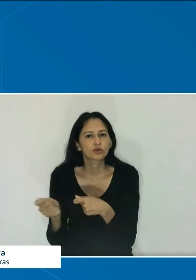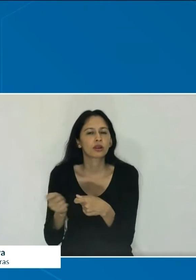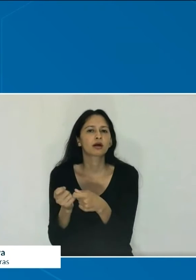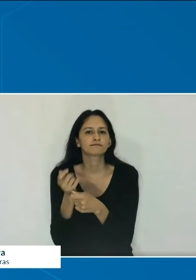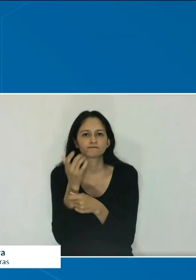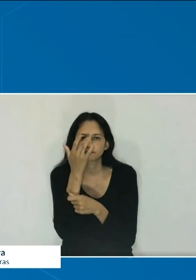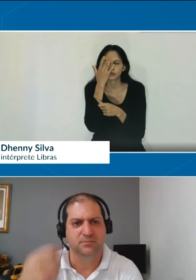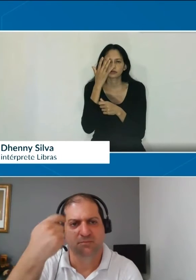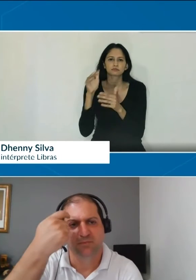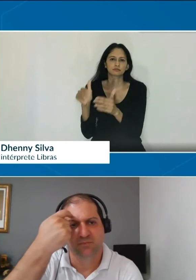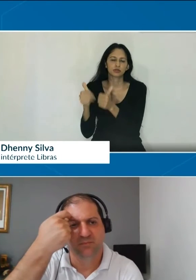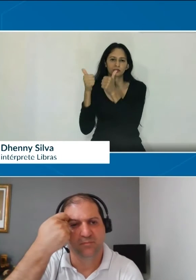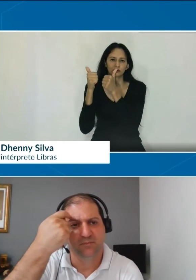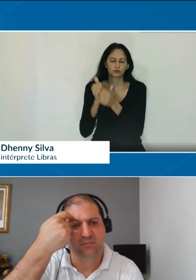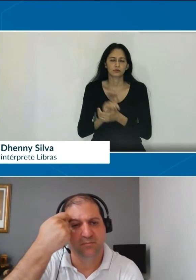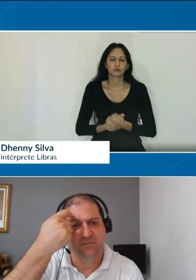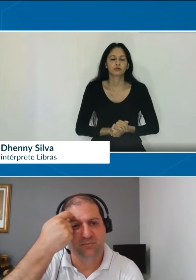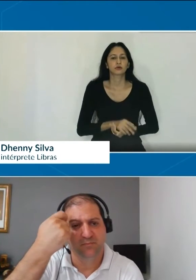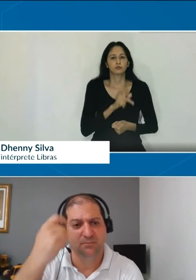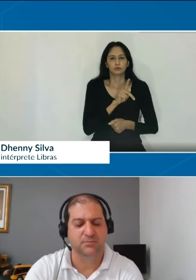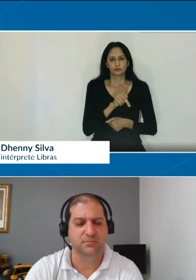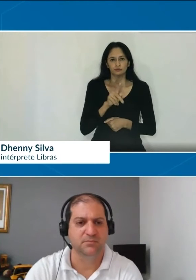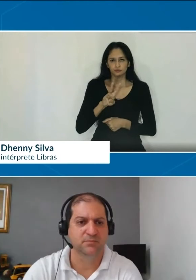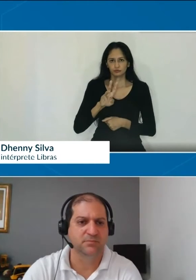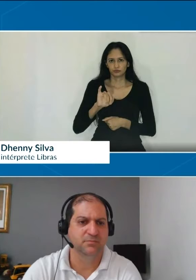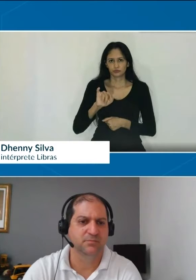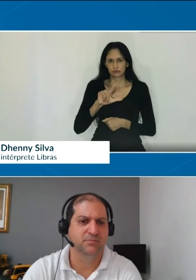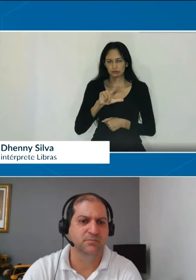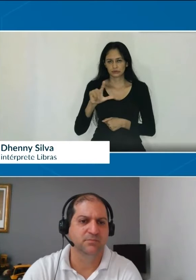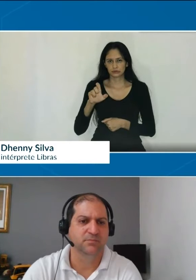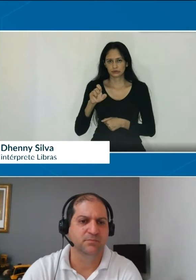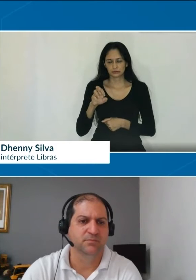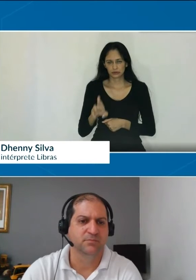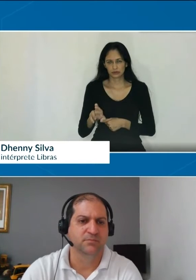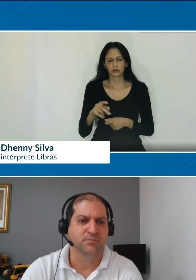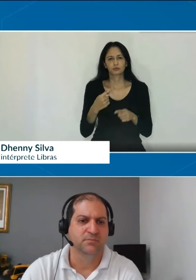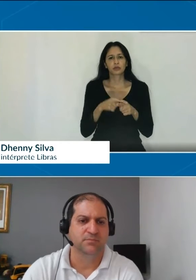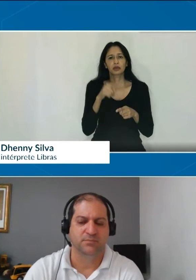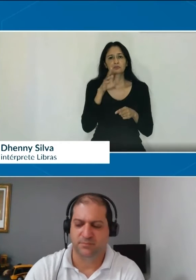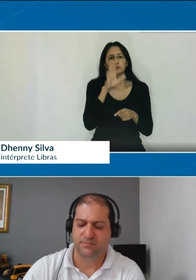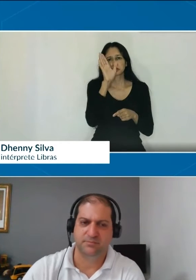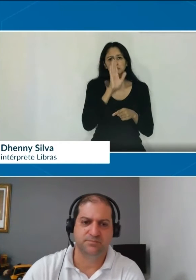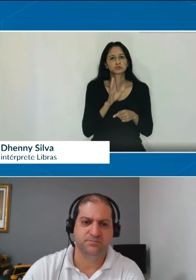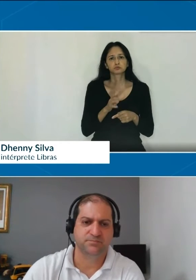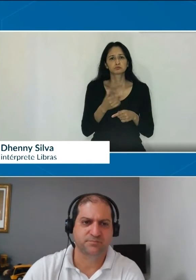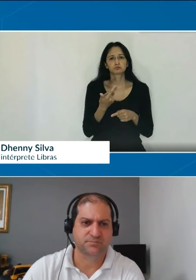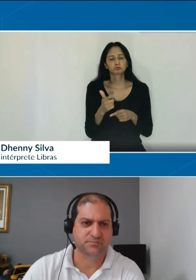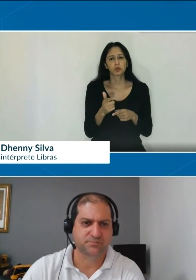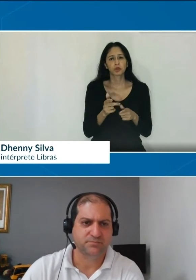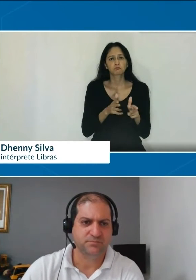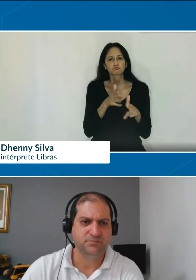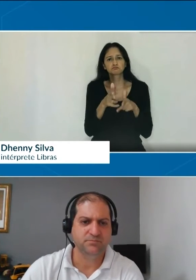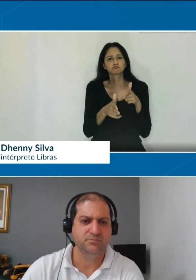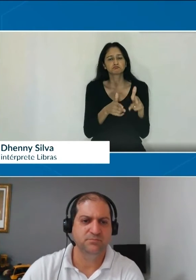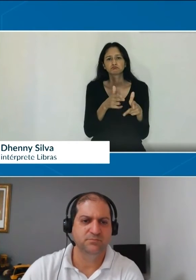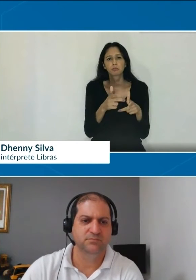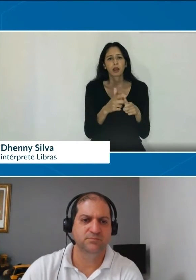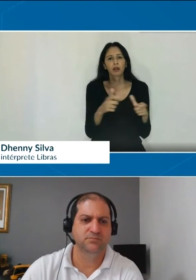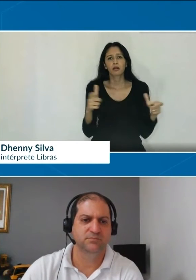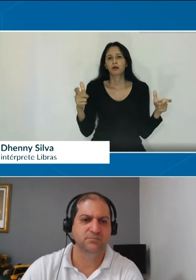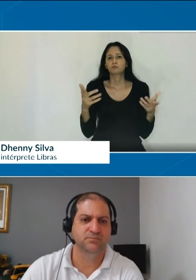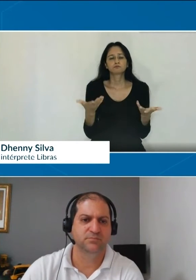aí do transporte ferroviário, por que nós não temos essa cultura tão forte aqui no Brasil